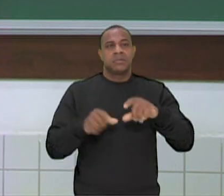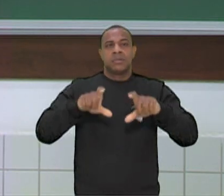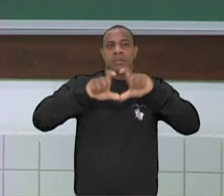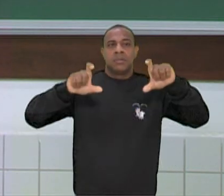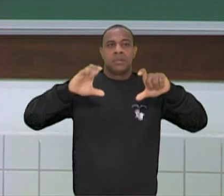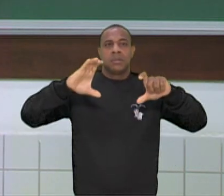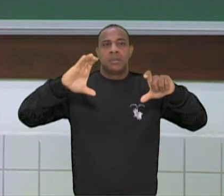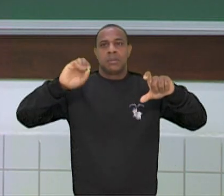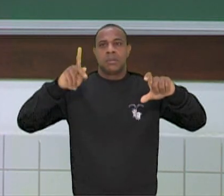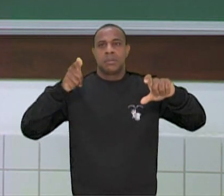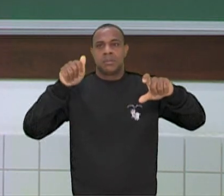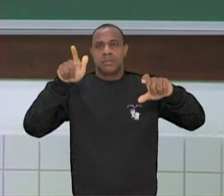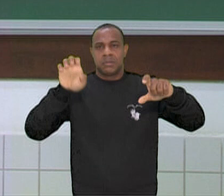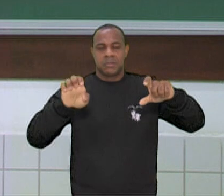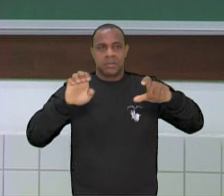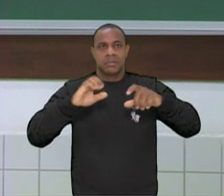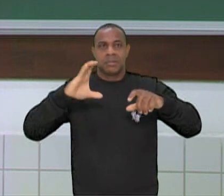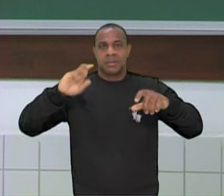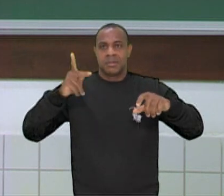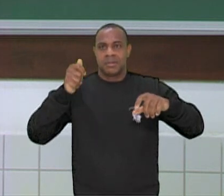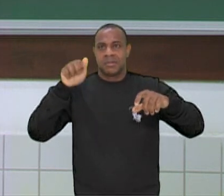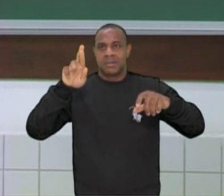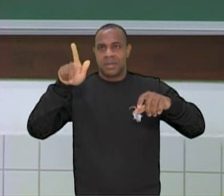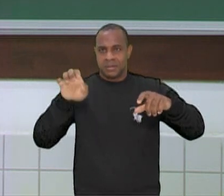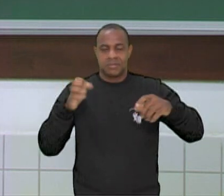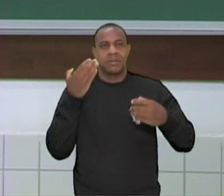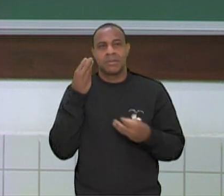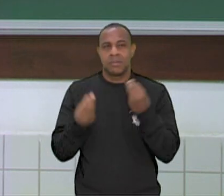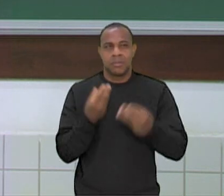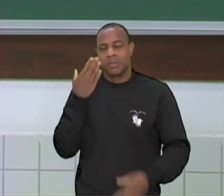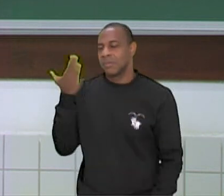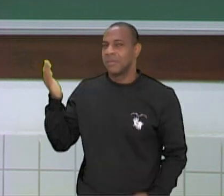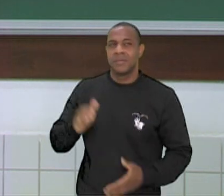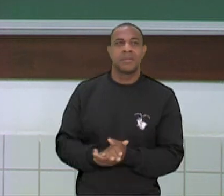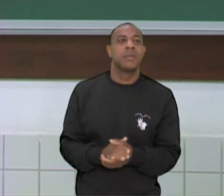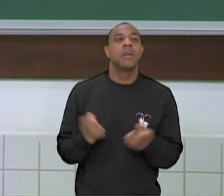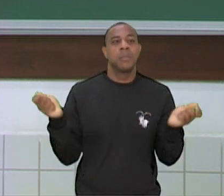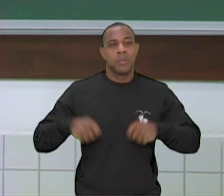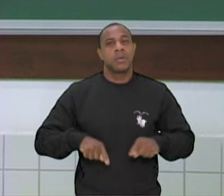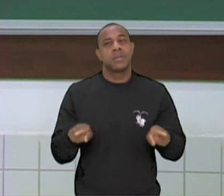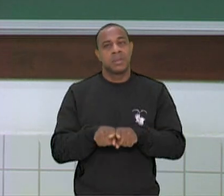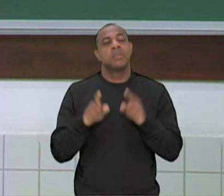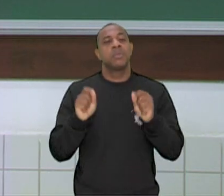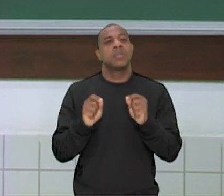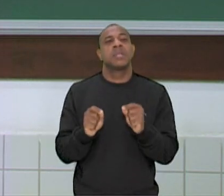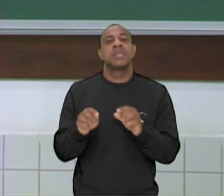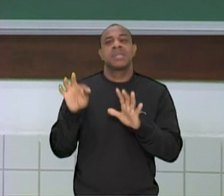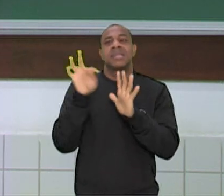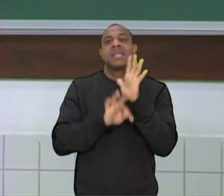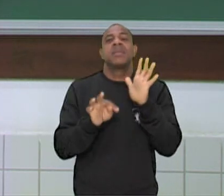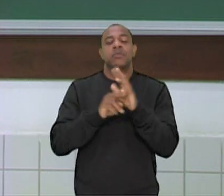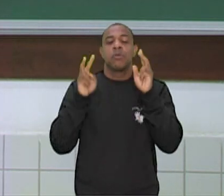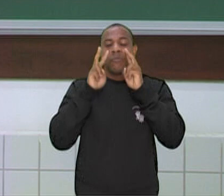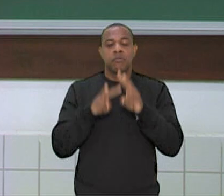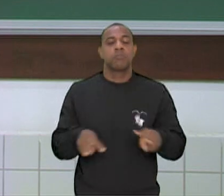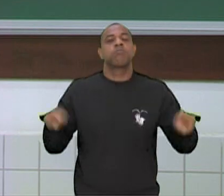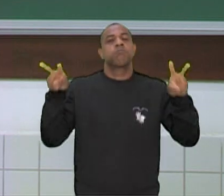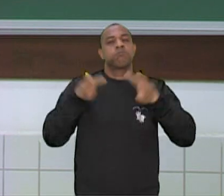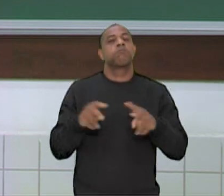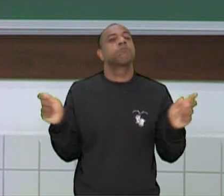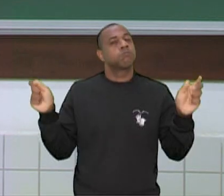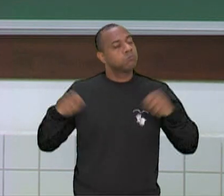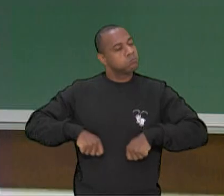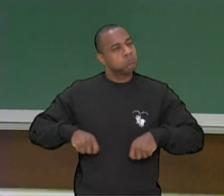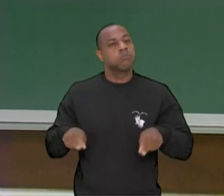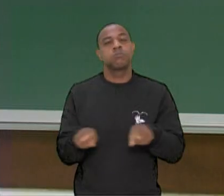um pouquinho mais sobre aí esse gênero textual. A charge também pode ser chamada de texto visual, tá? Por que